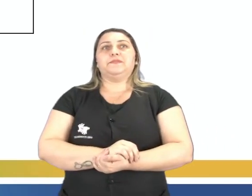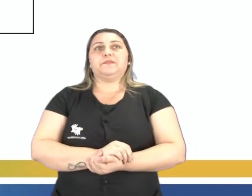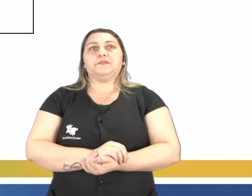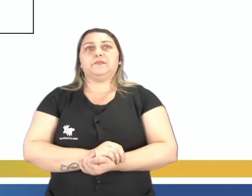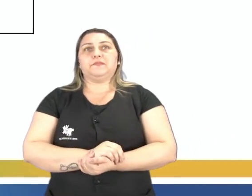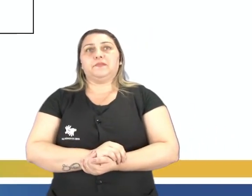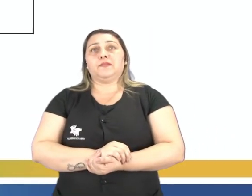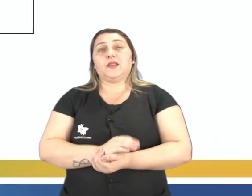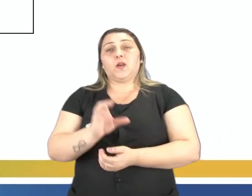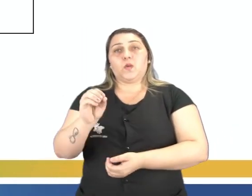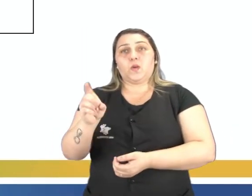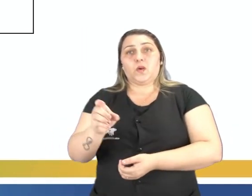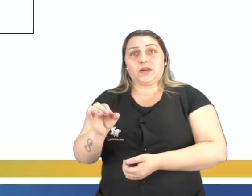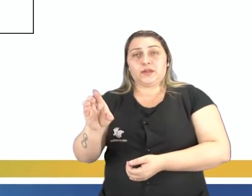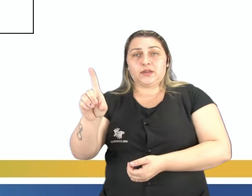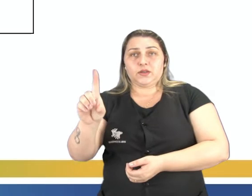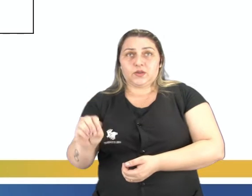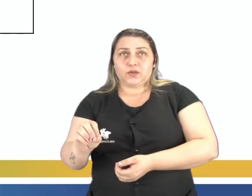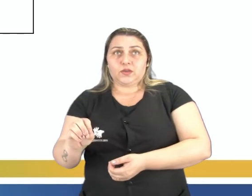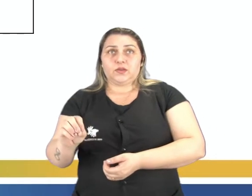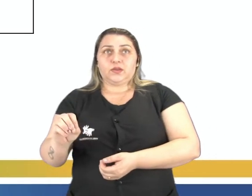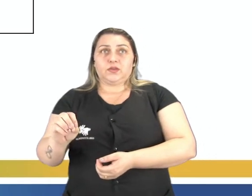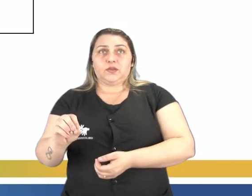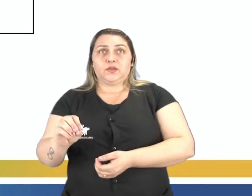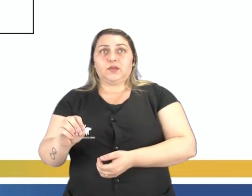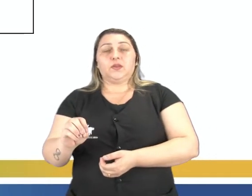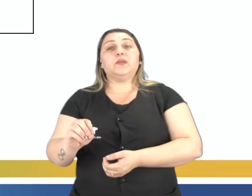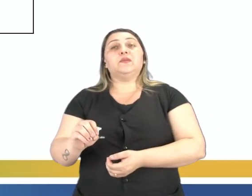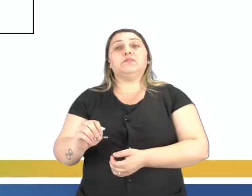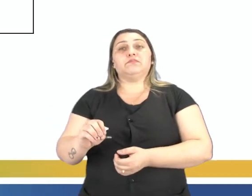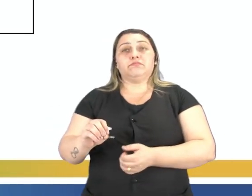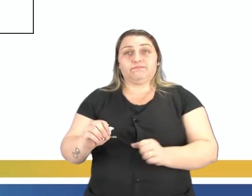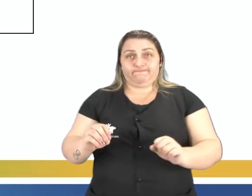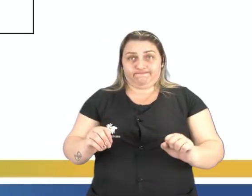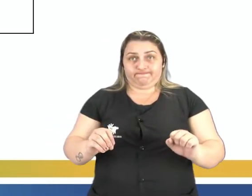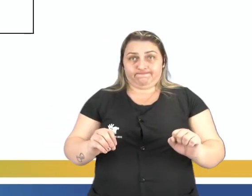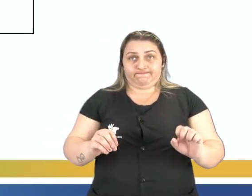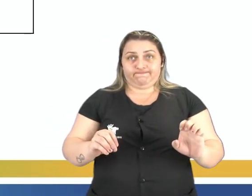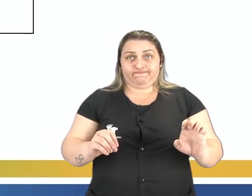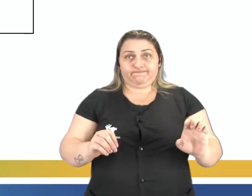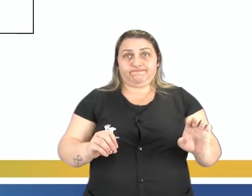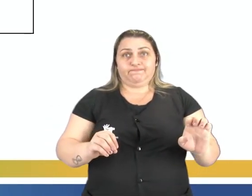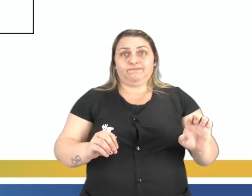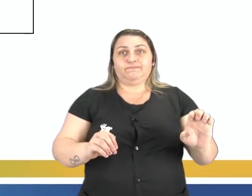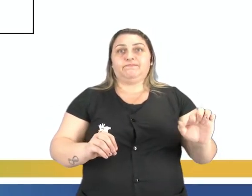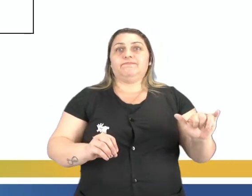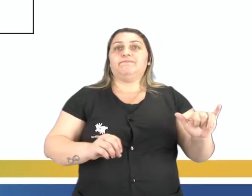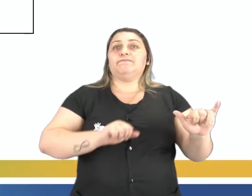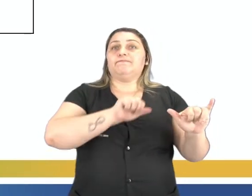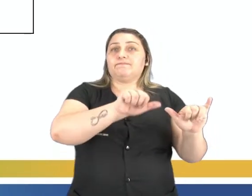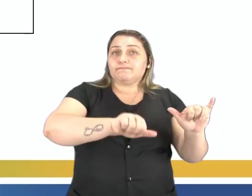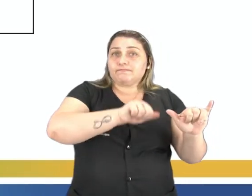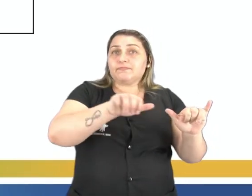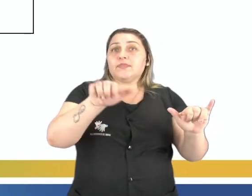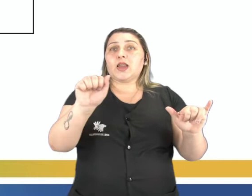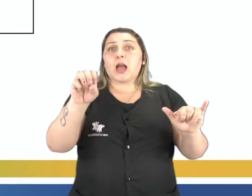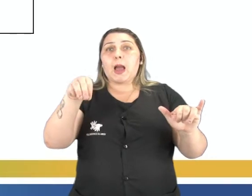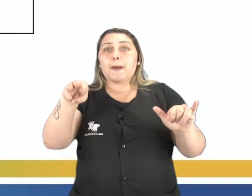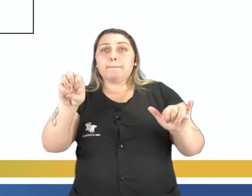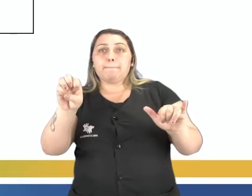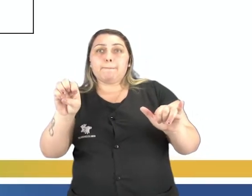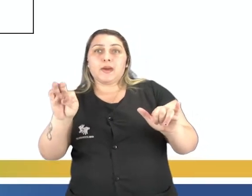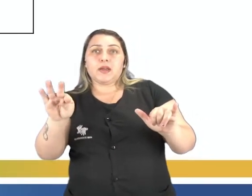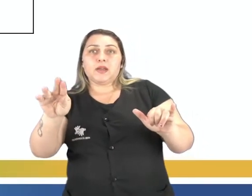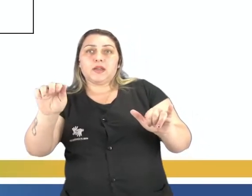Para os óxidos do tipo onde o elemento químico ligado ao oxigênio é um ametal, como que vai ficar a regra